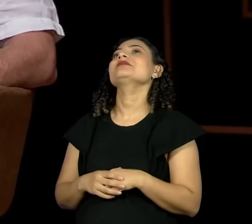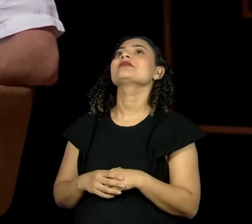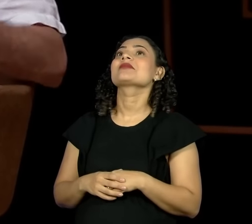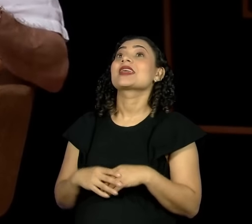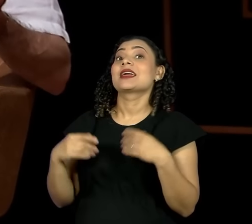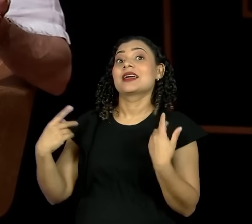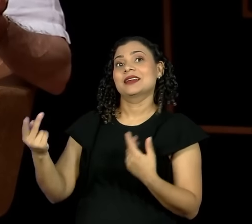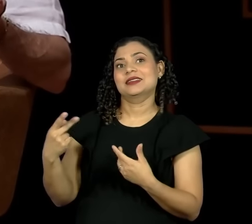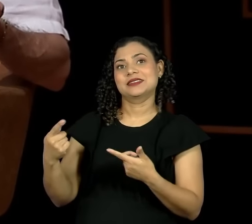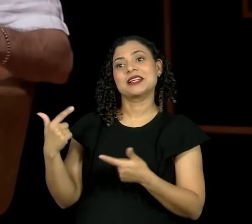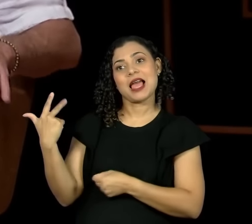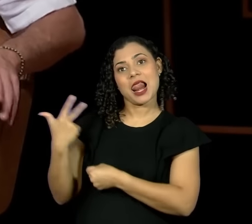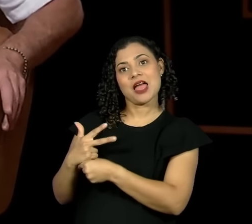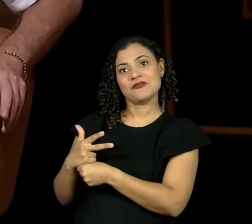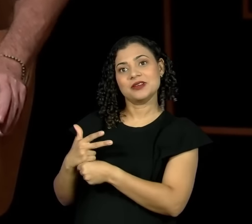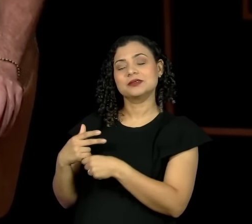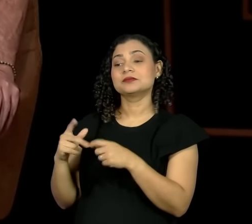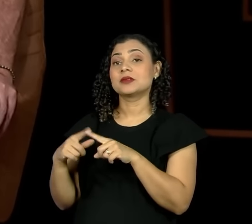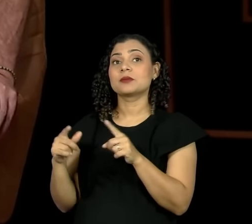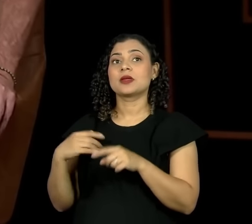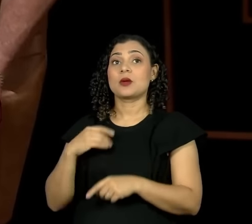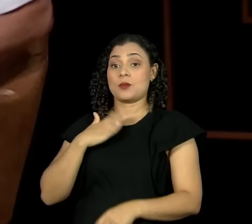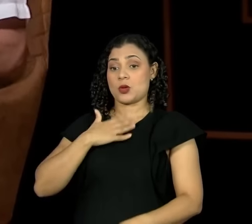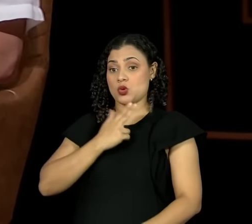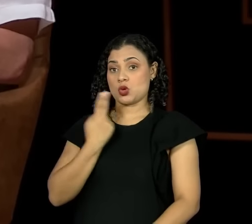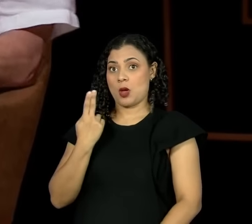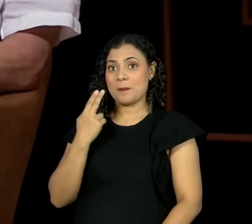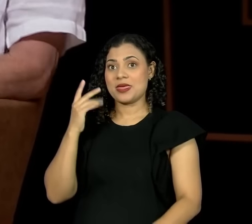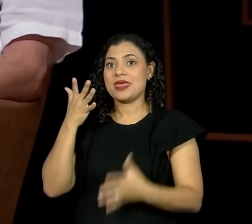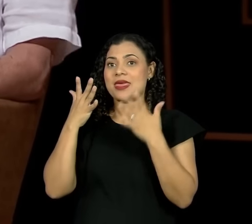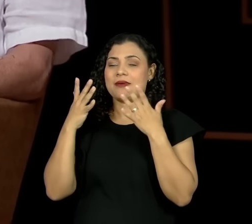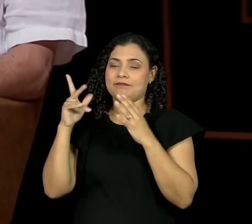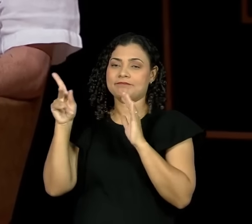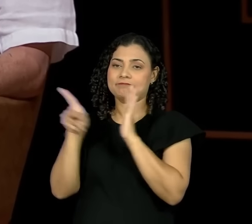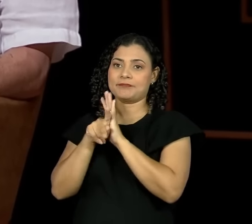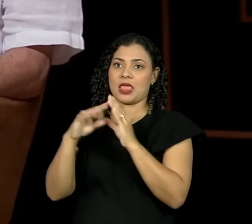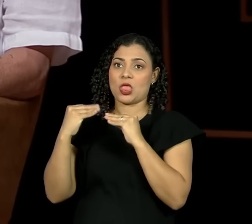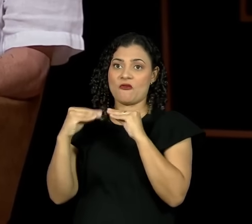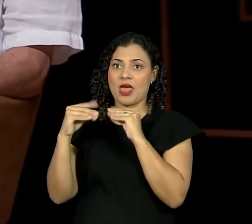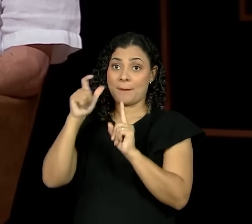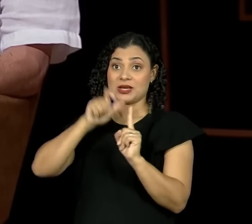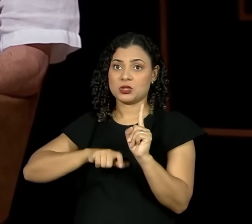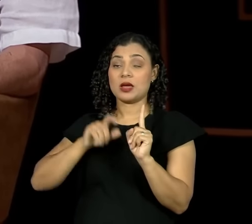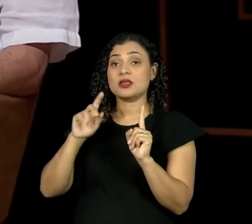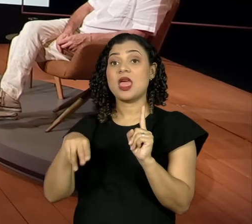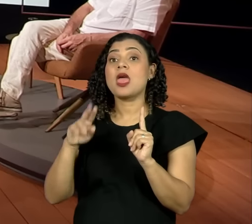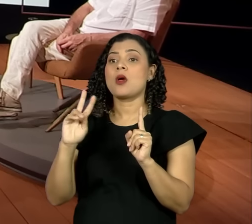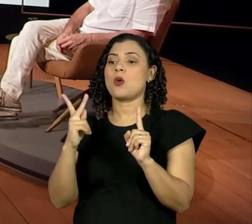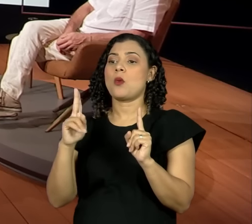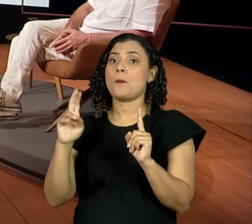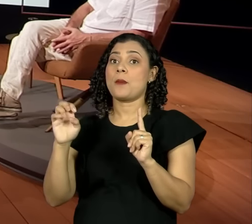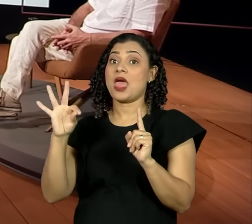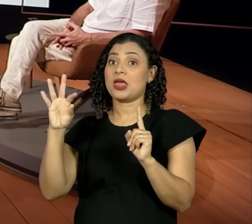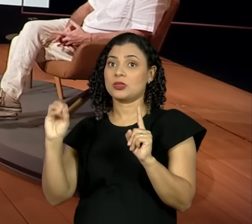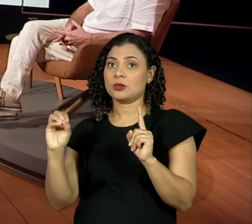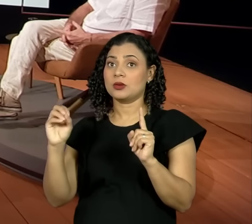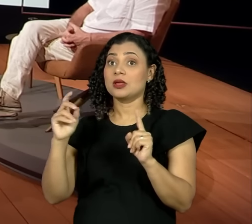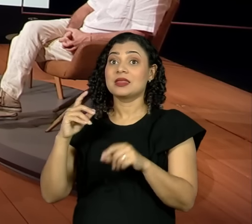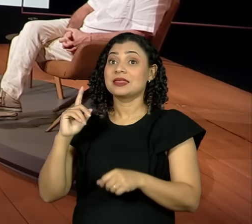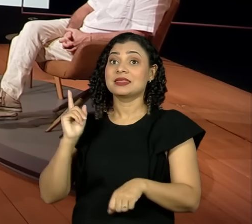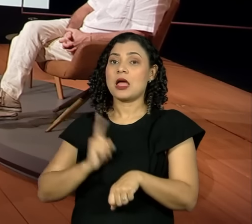emcena eu eu chamava Humberto né É aí ela manda assim tá bom tio Beto Cara me Pegou